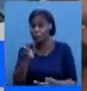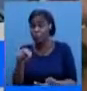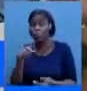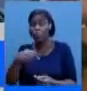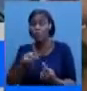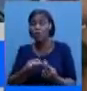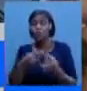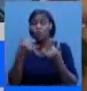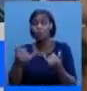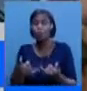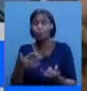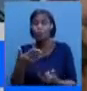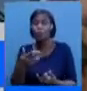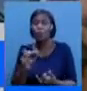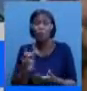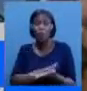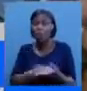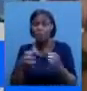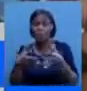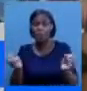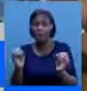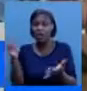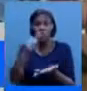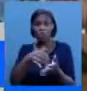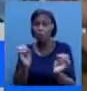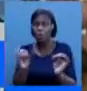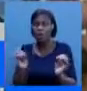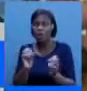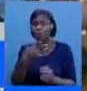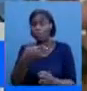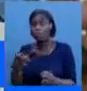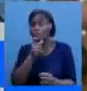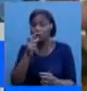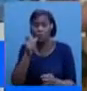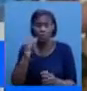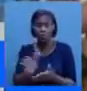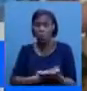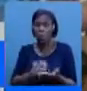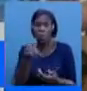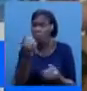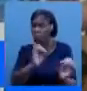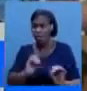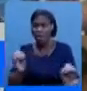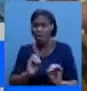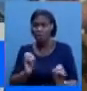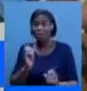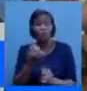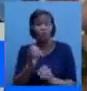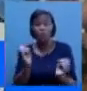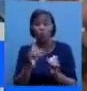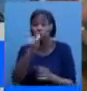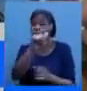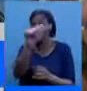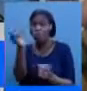depois? Um grande nada. Não tivemos nem aviões, dos 11 prometidos nenhum ficou, não tivemos